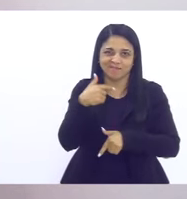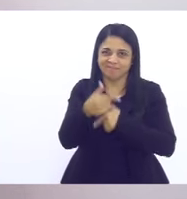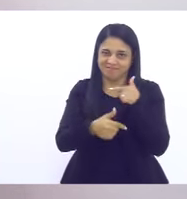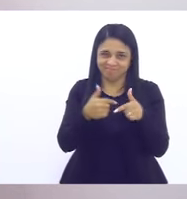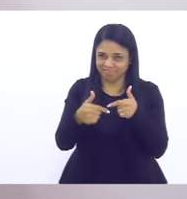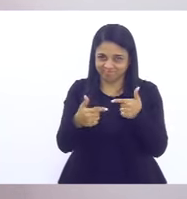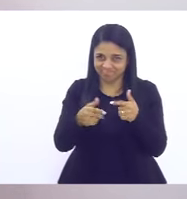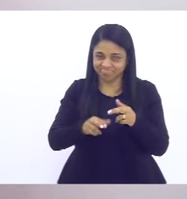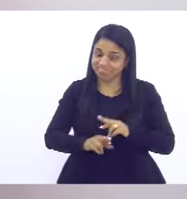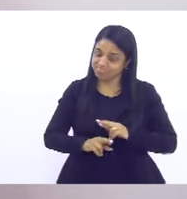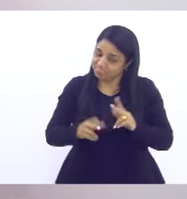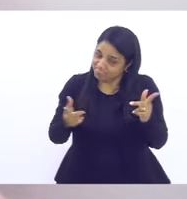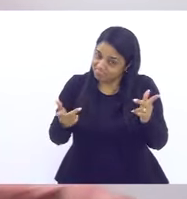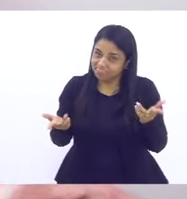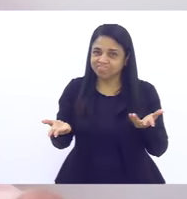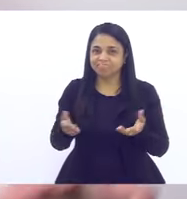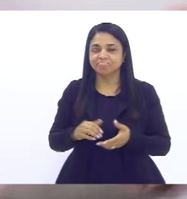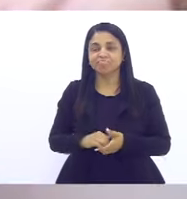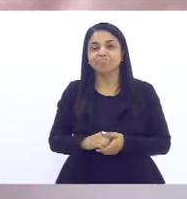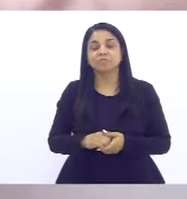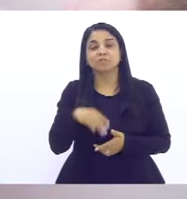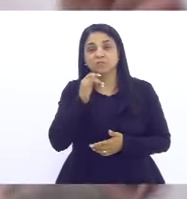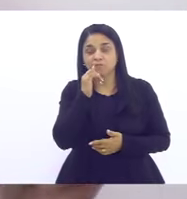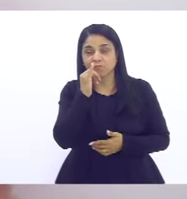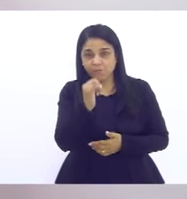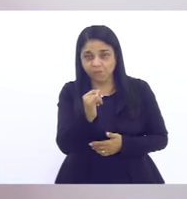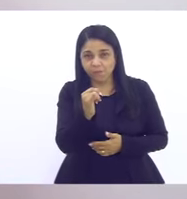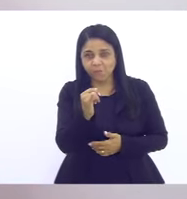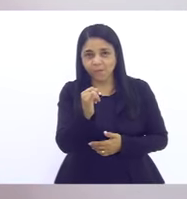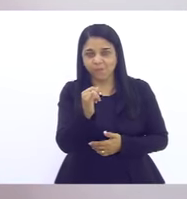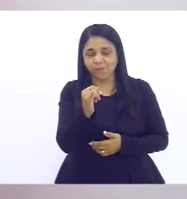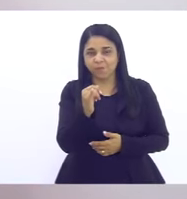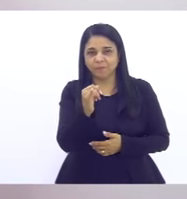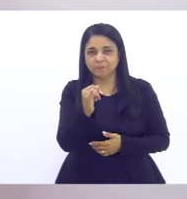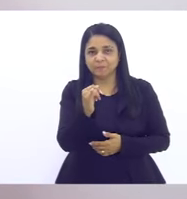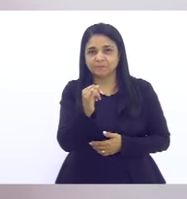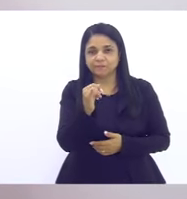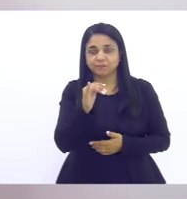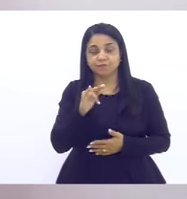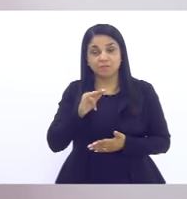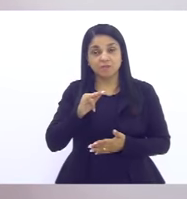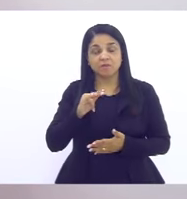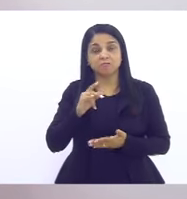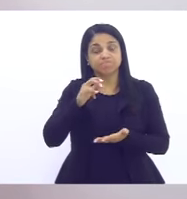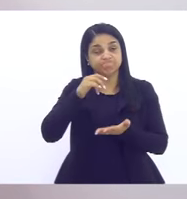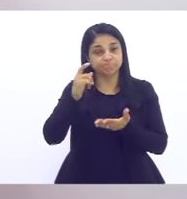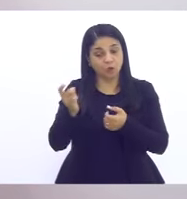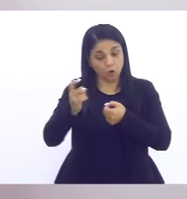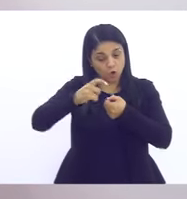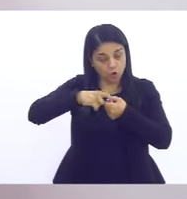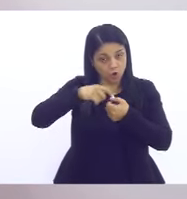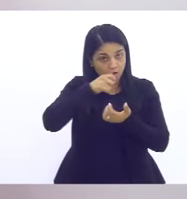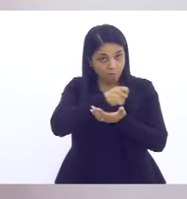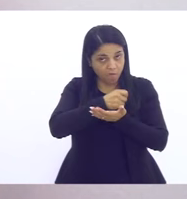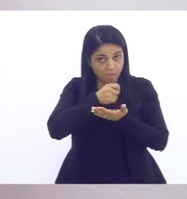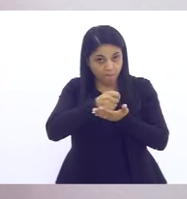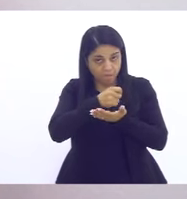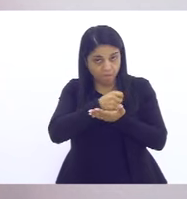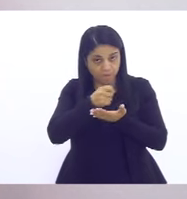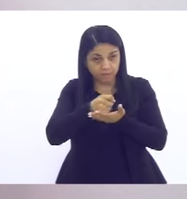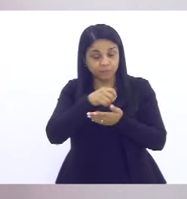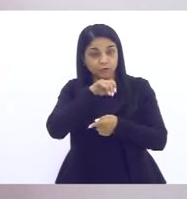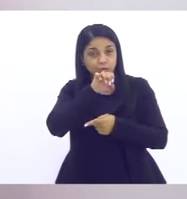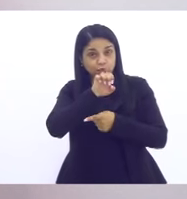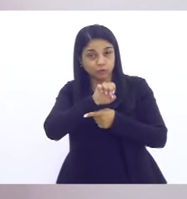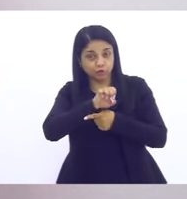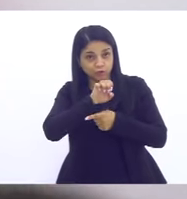Então, quando se disse na questão de firmar um convênio para que os seus estados